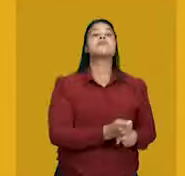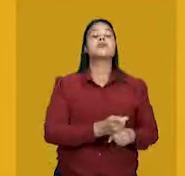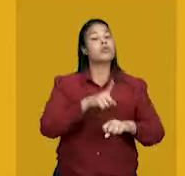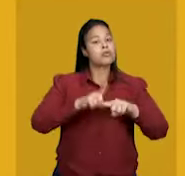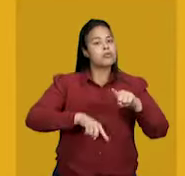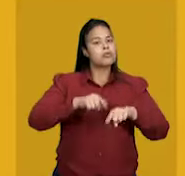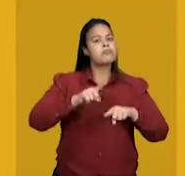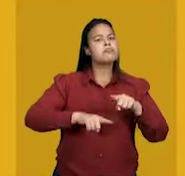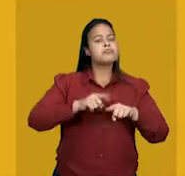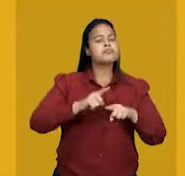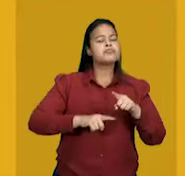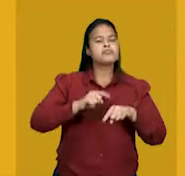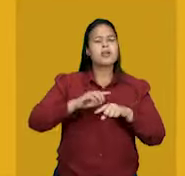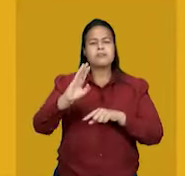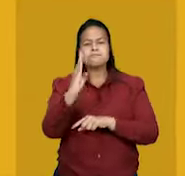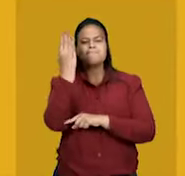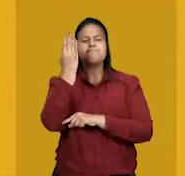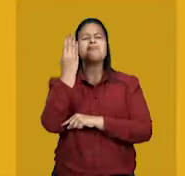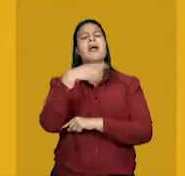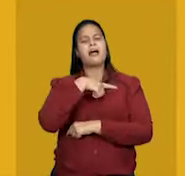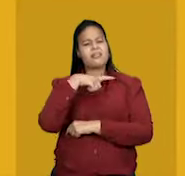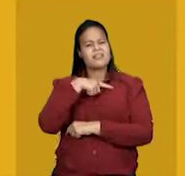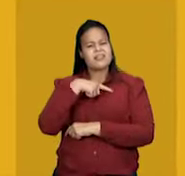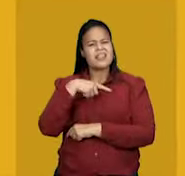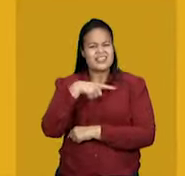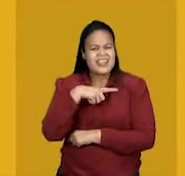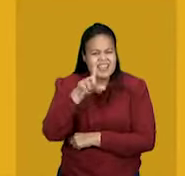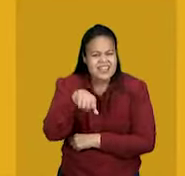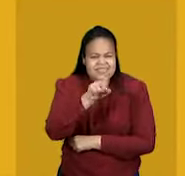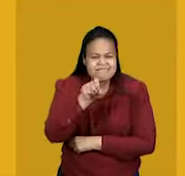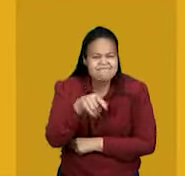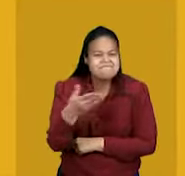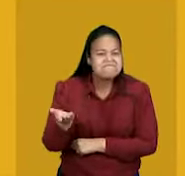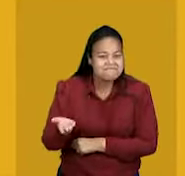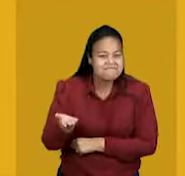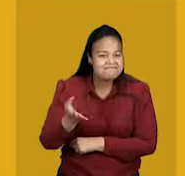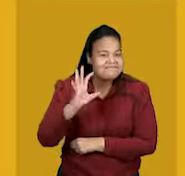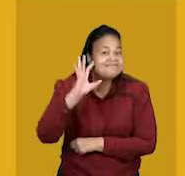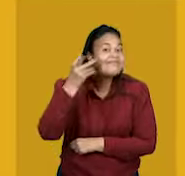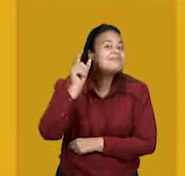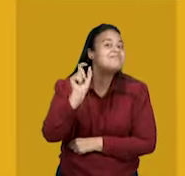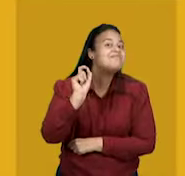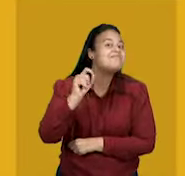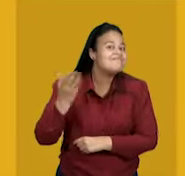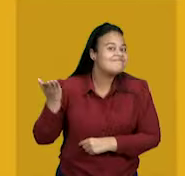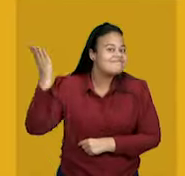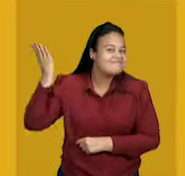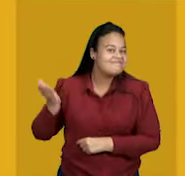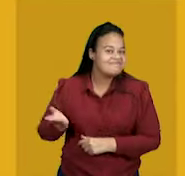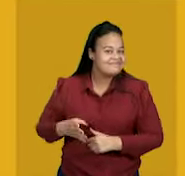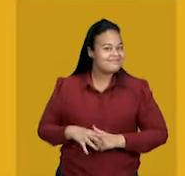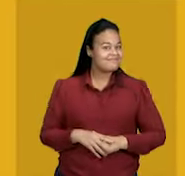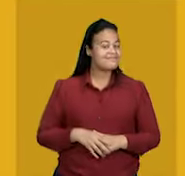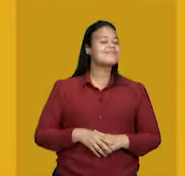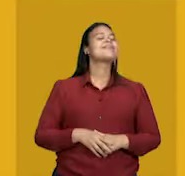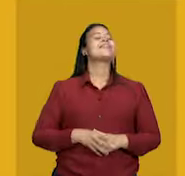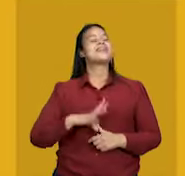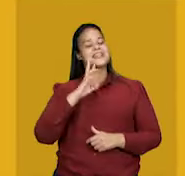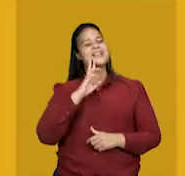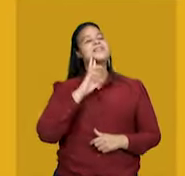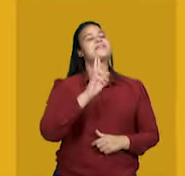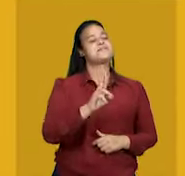extremamente rústico. Será que ali tem tecnologia? O que é que você acha? Então, eu vou responder para